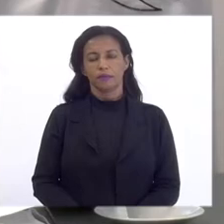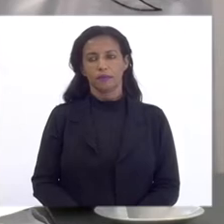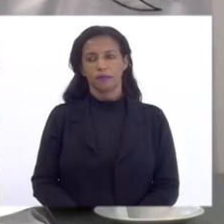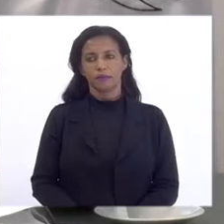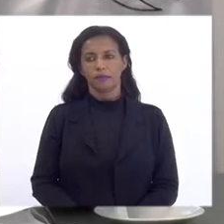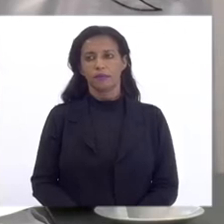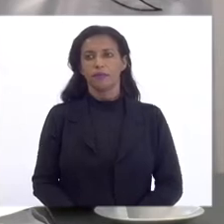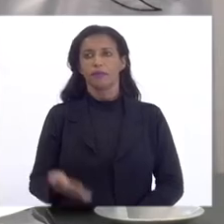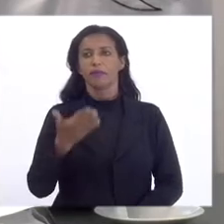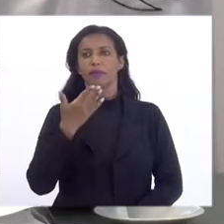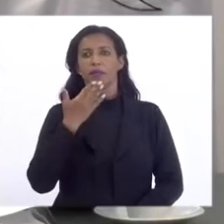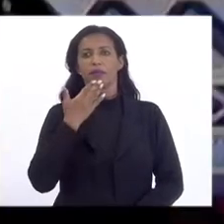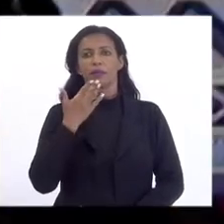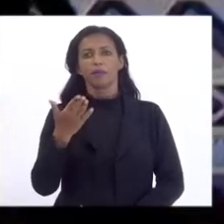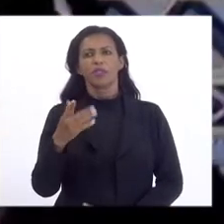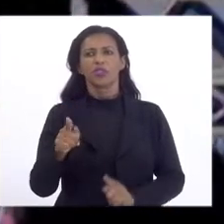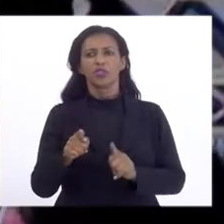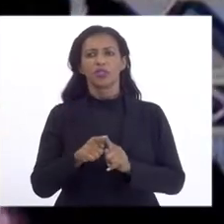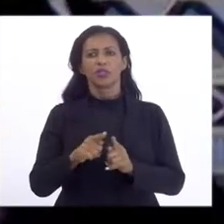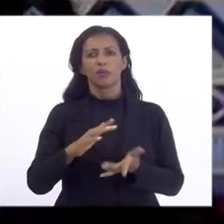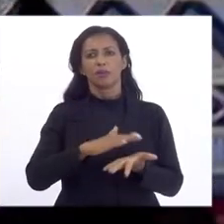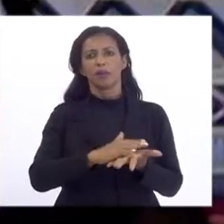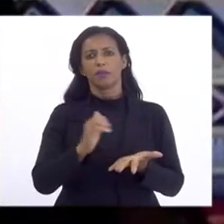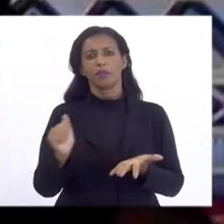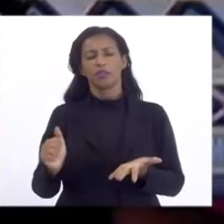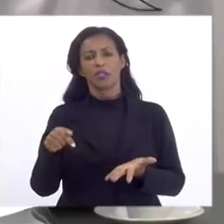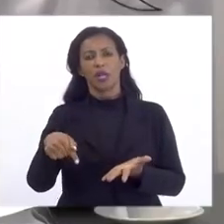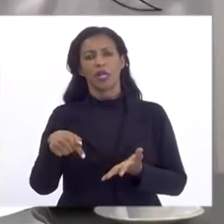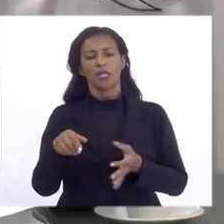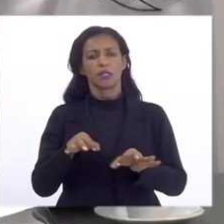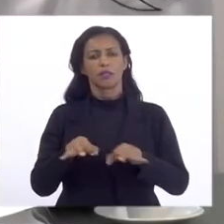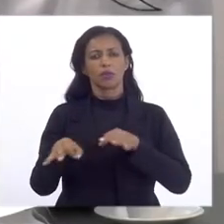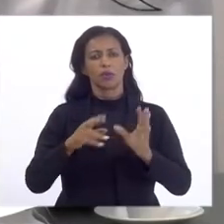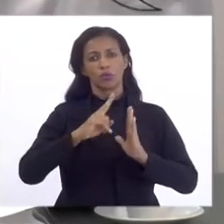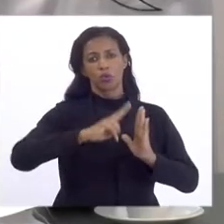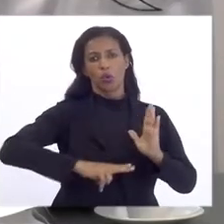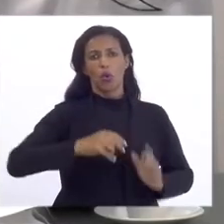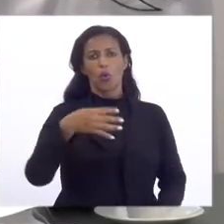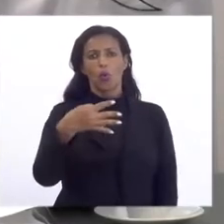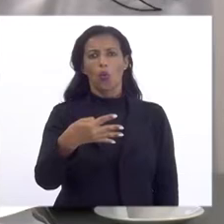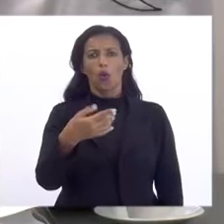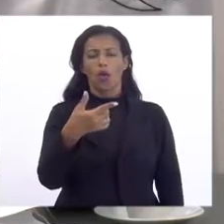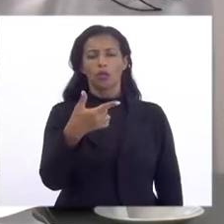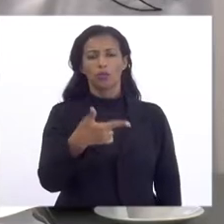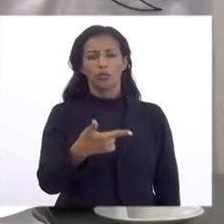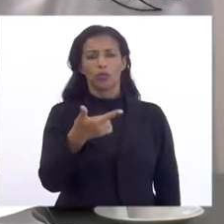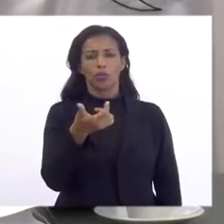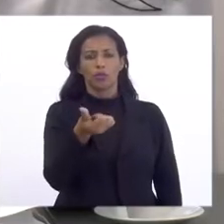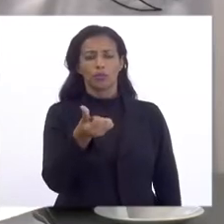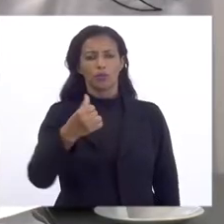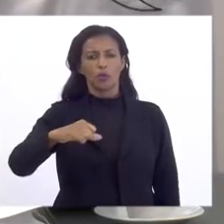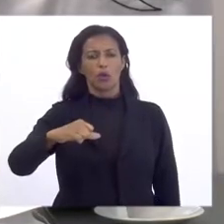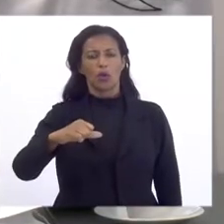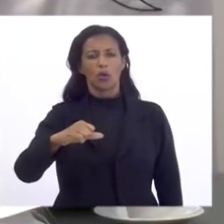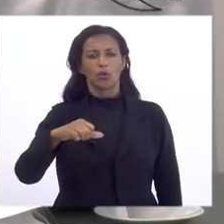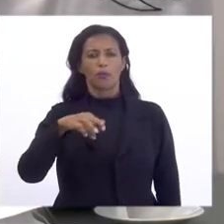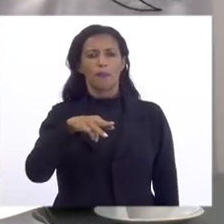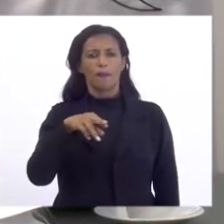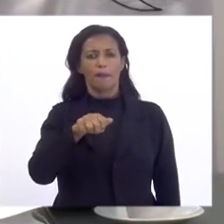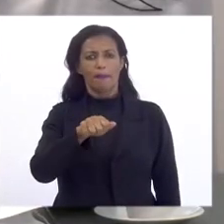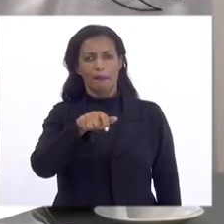Presidente, eu quero pedir vistas desse projeto. Ok, só fazer a leitura, deputada. Projeto de lei 4269-2021, deputado Max